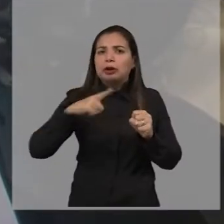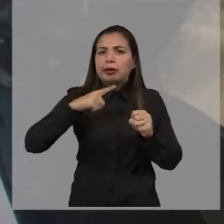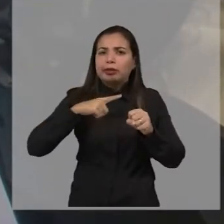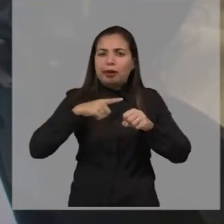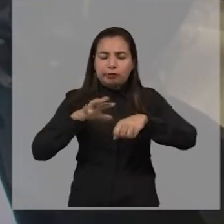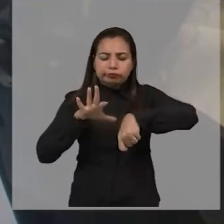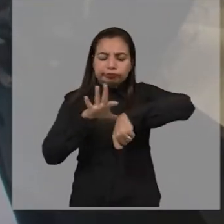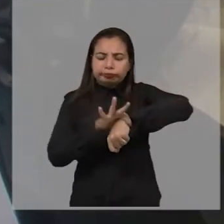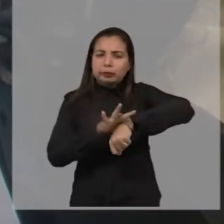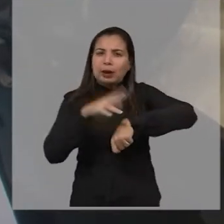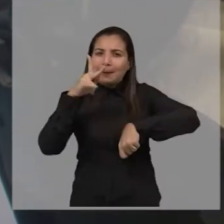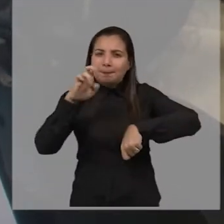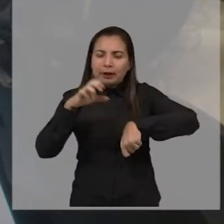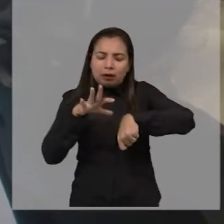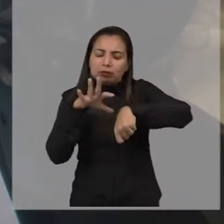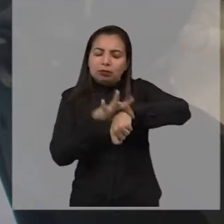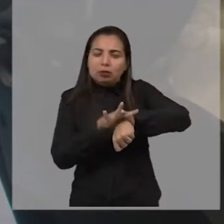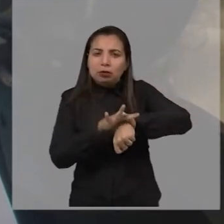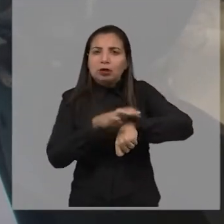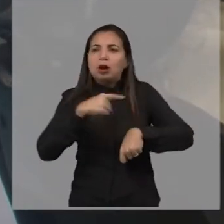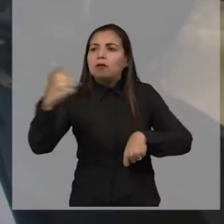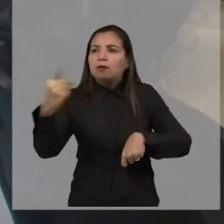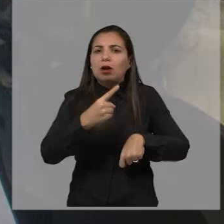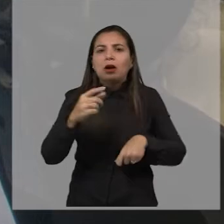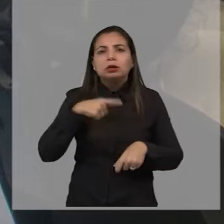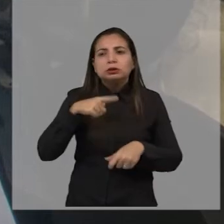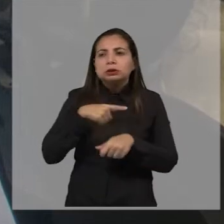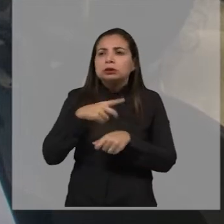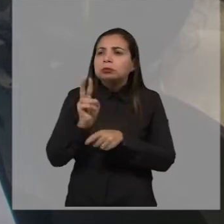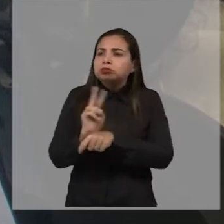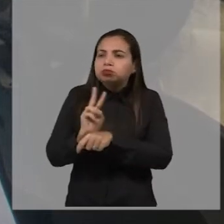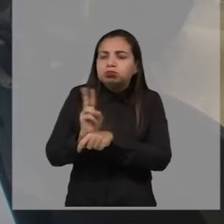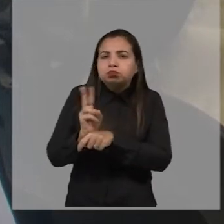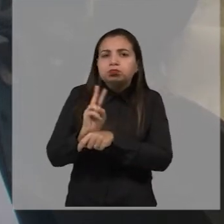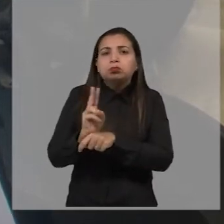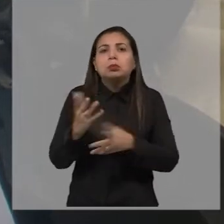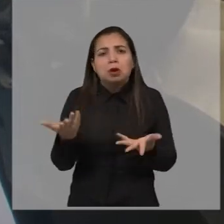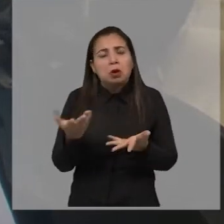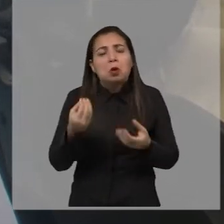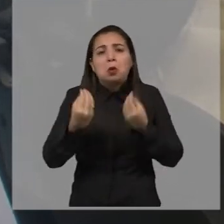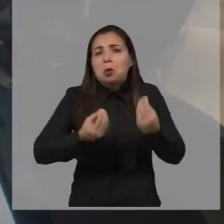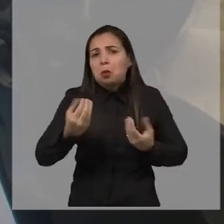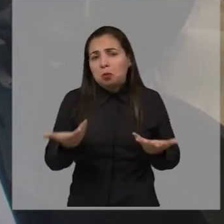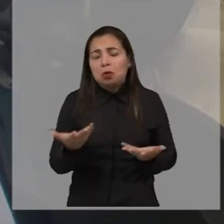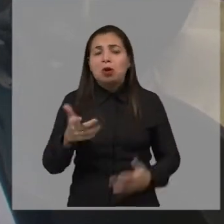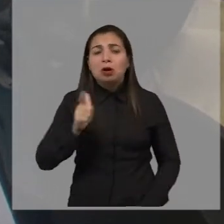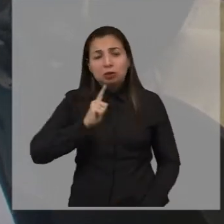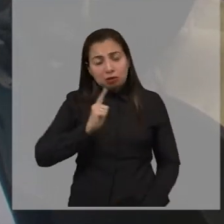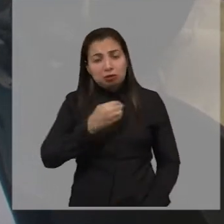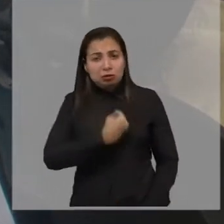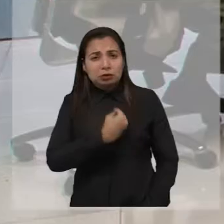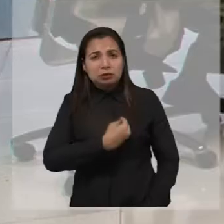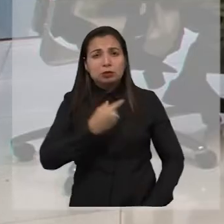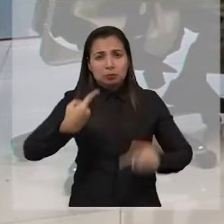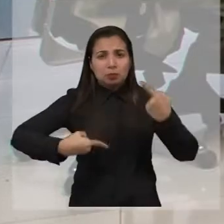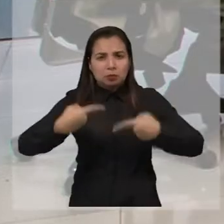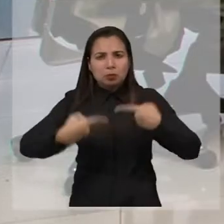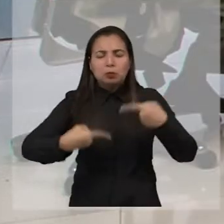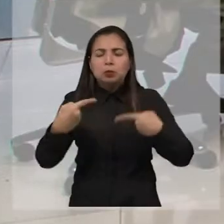juiz determina, faz essa triagem. Mas há uma política mesmo, Arnaldo